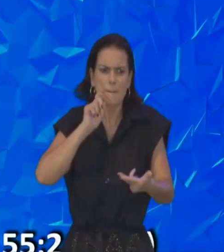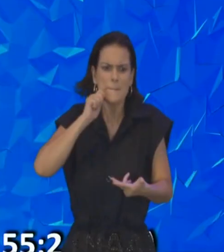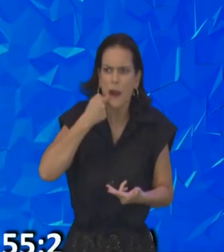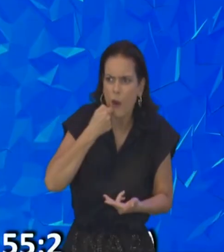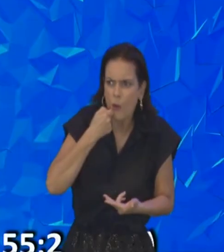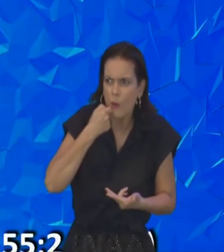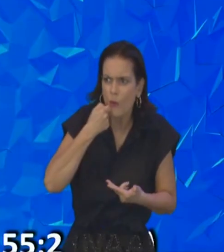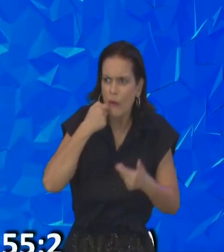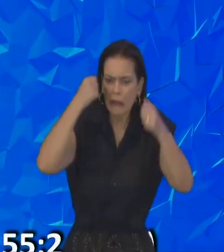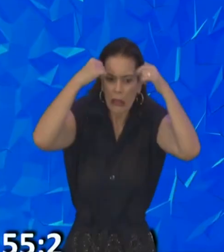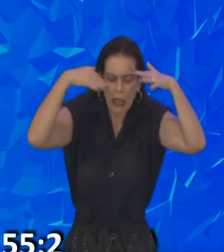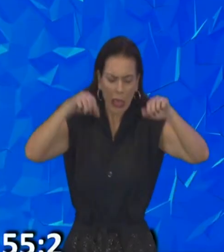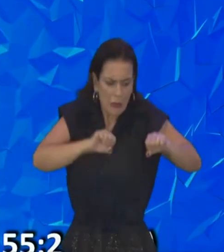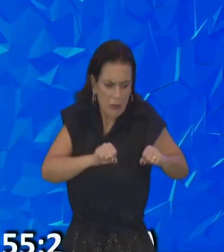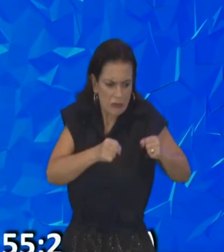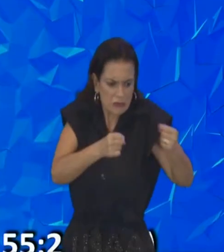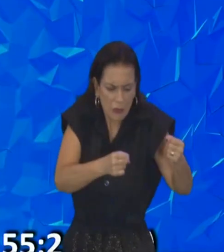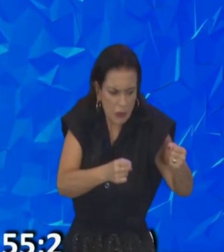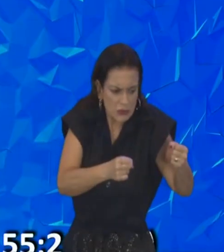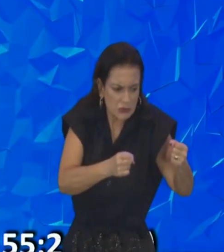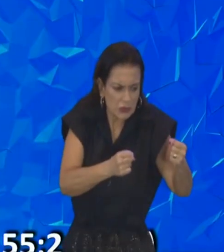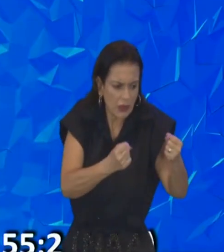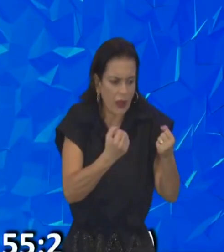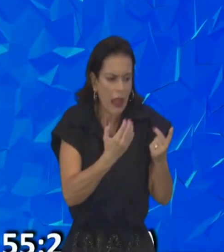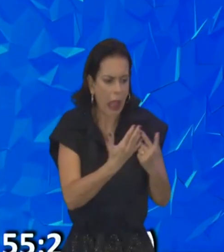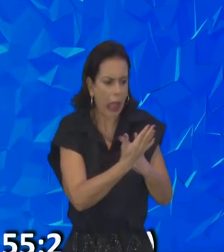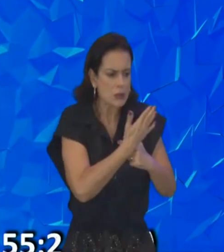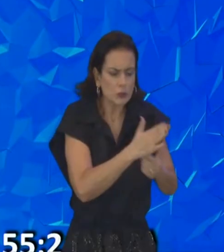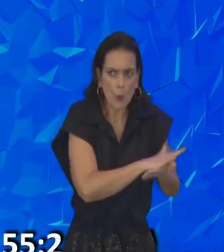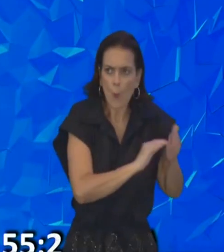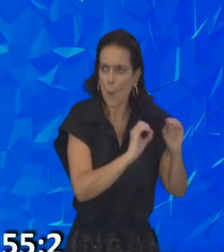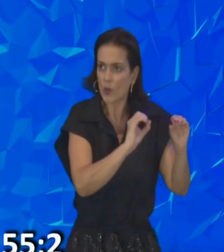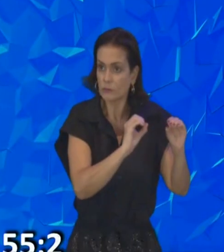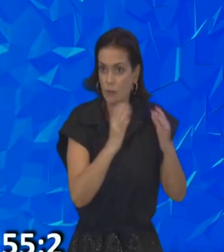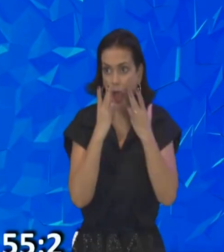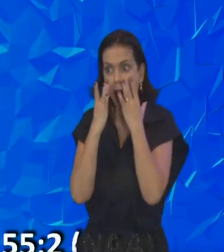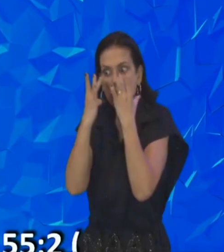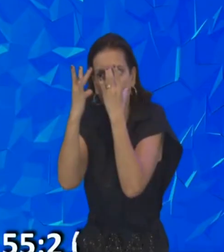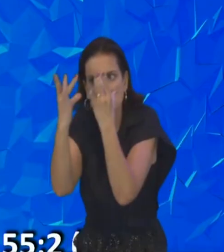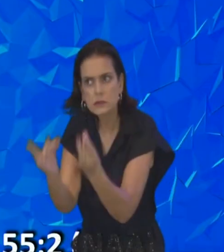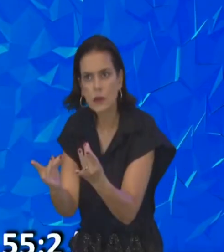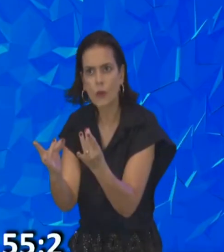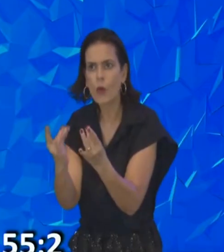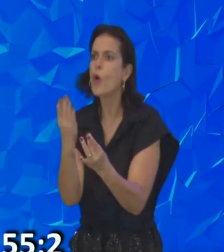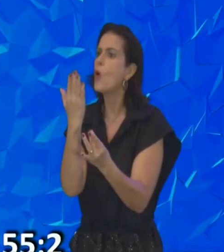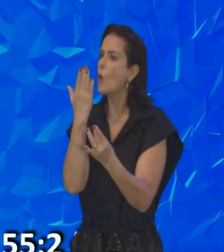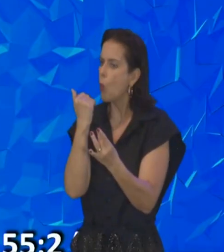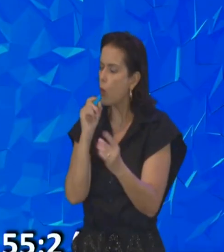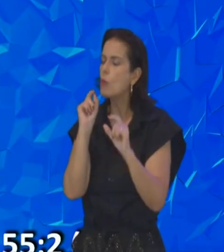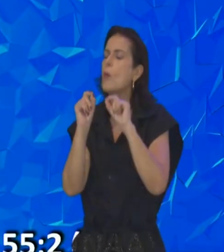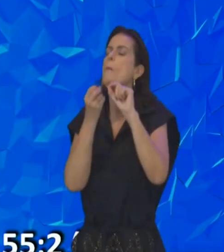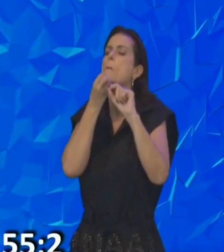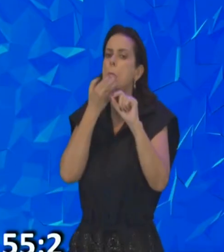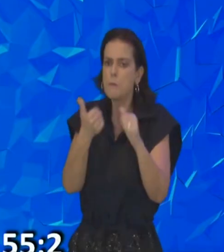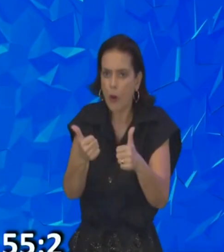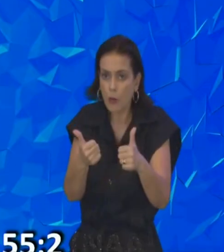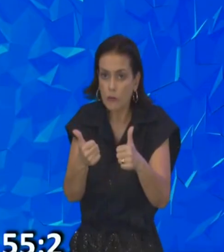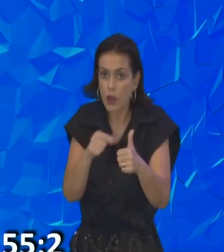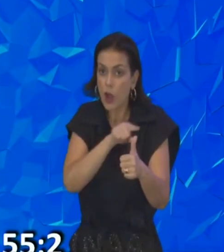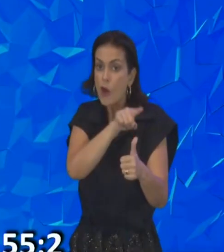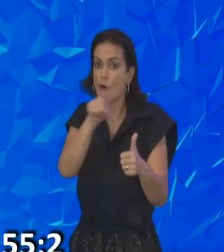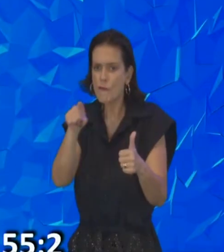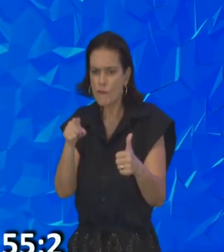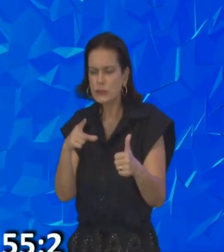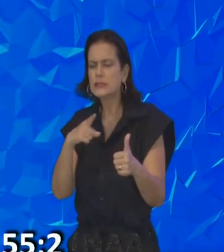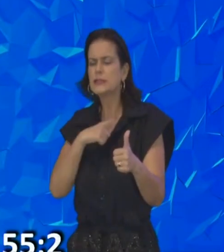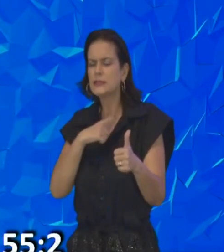suor naquilo que não satisfaz? Ouçam com atenção o que eu digo, comam o que é bom, e vocês irão